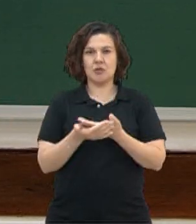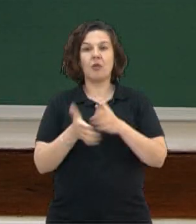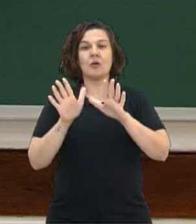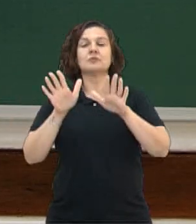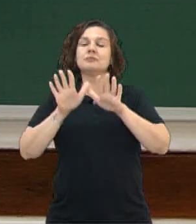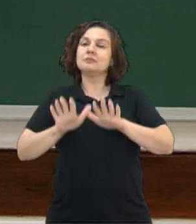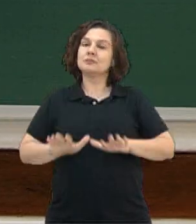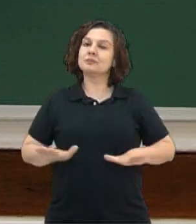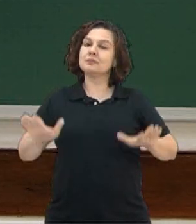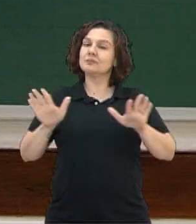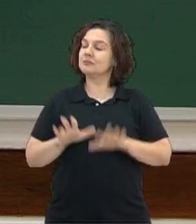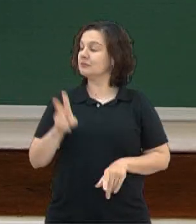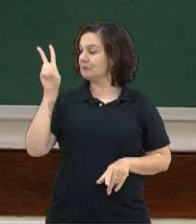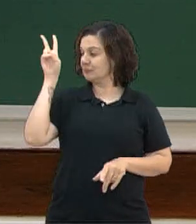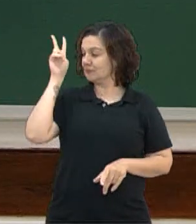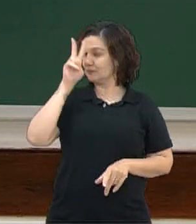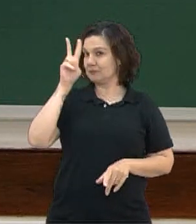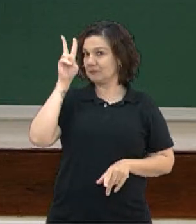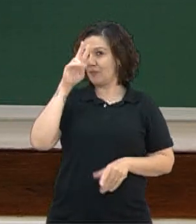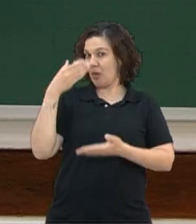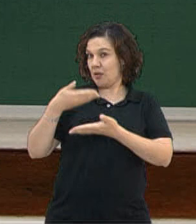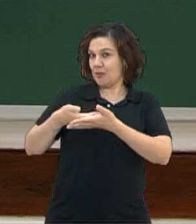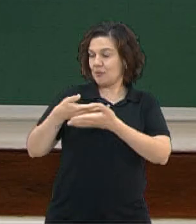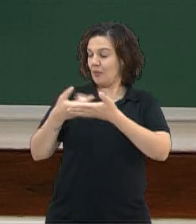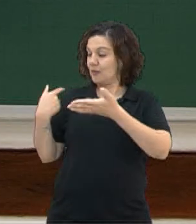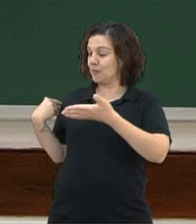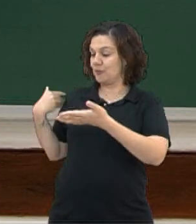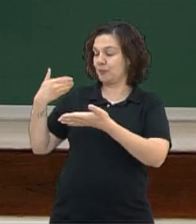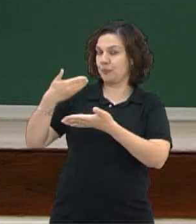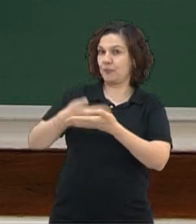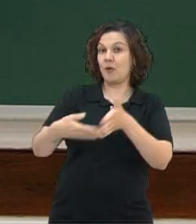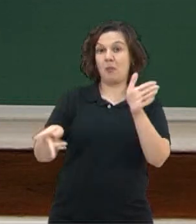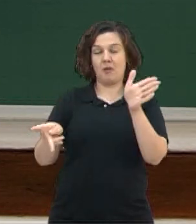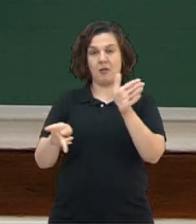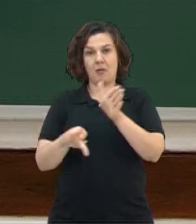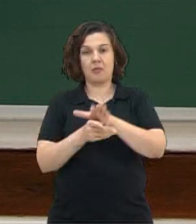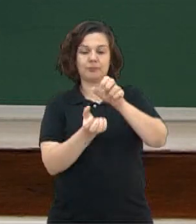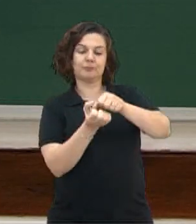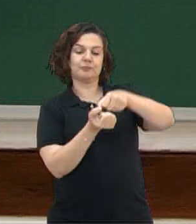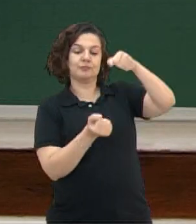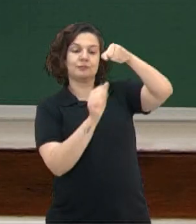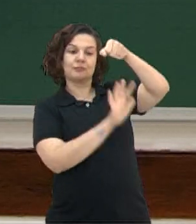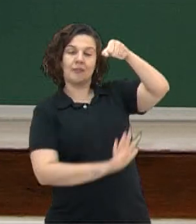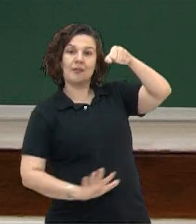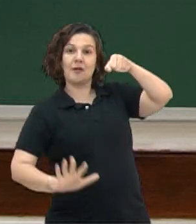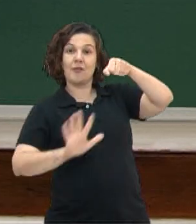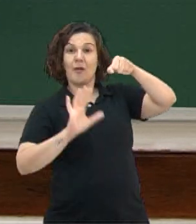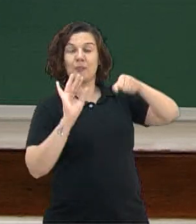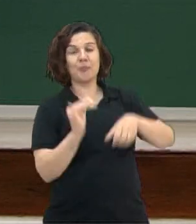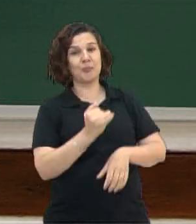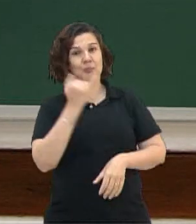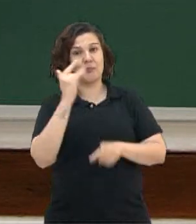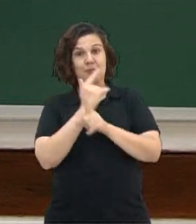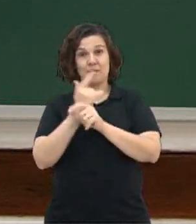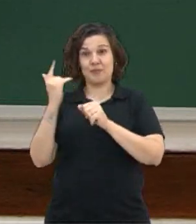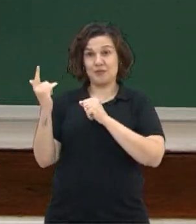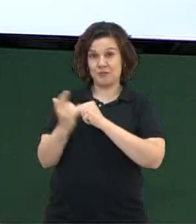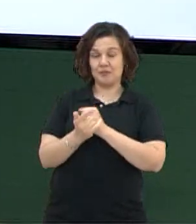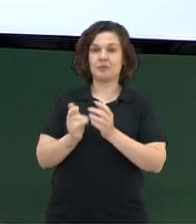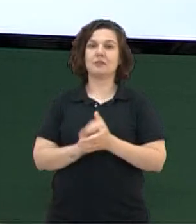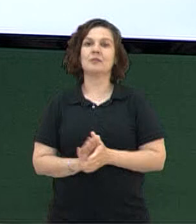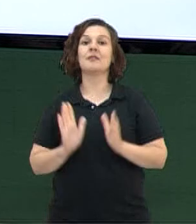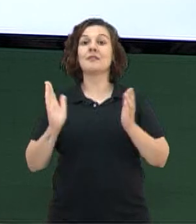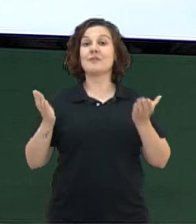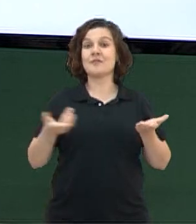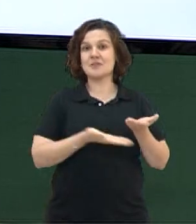calma, nós vamos rever esses conteúdos que estão relacionados à ciência cartográfica, que são muito importantes para a geografia. Como